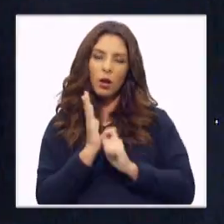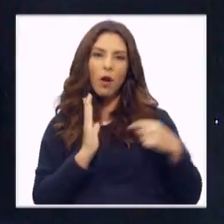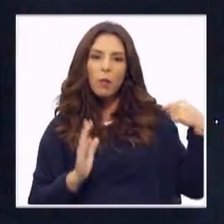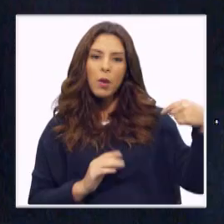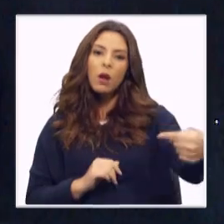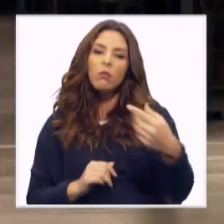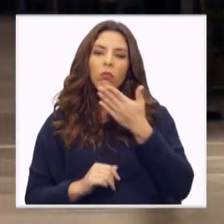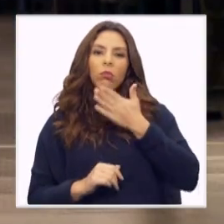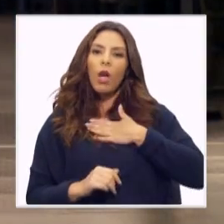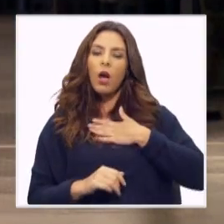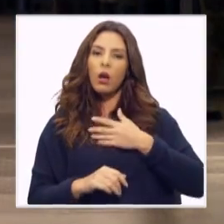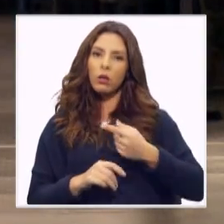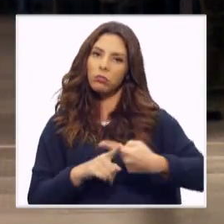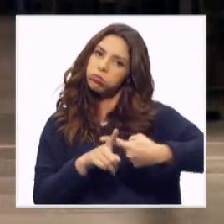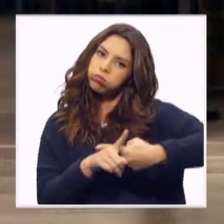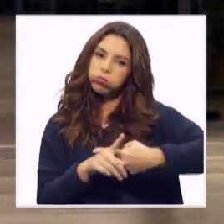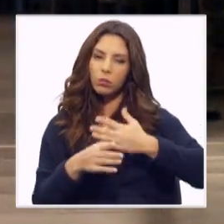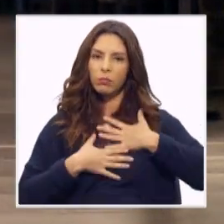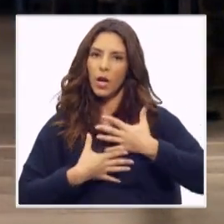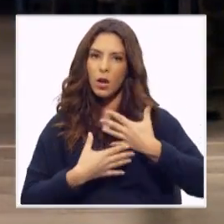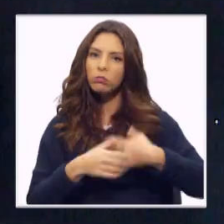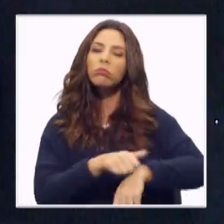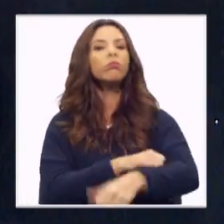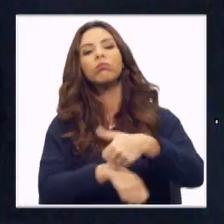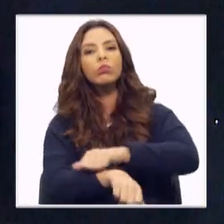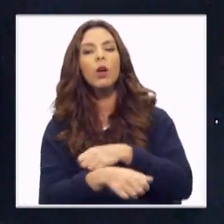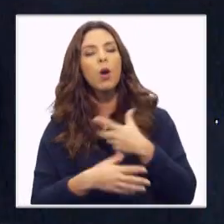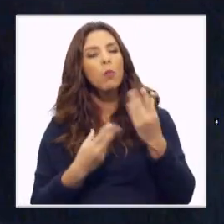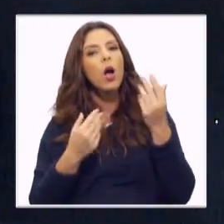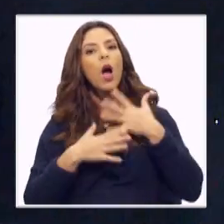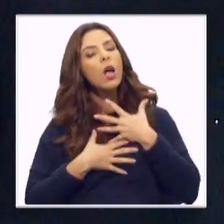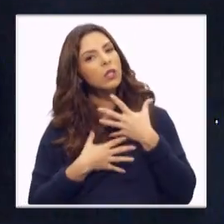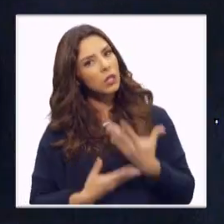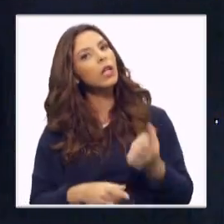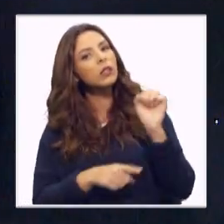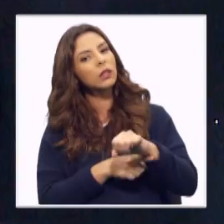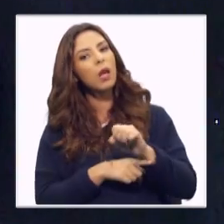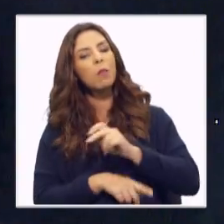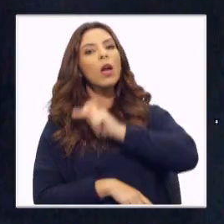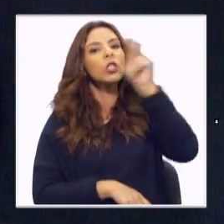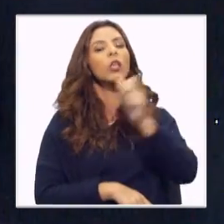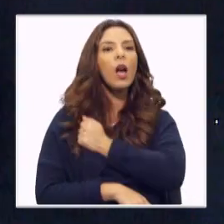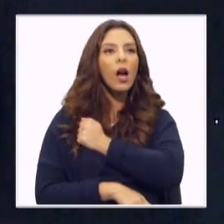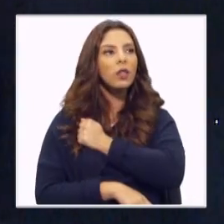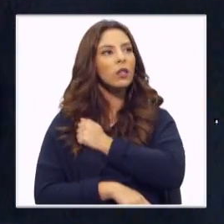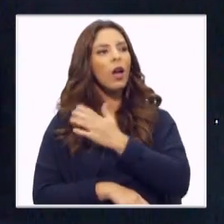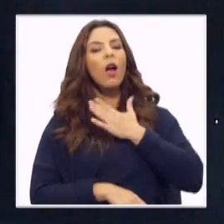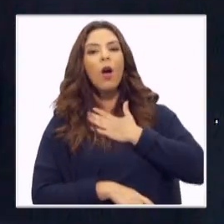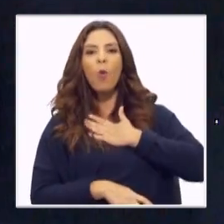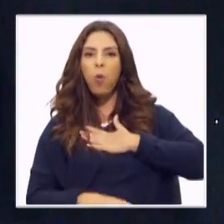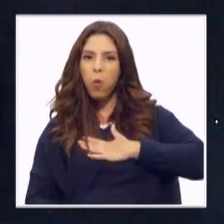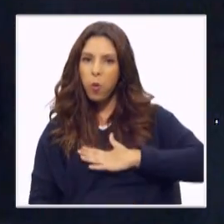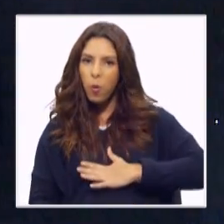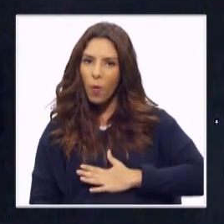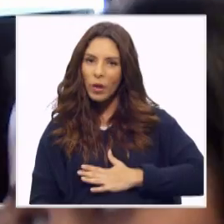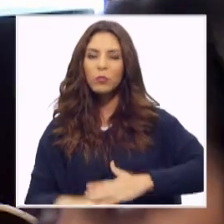mantém motivado e é isso que me faz verdadeiramente feliz. E apesar de às vezes o cansaço ser tão grande, chego a casa com uma sensação de dever cumprido e